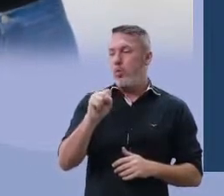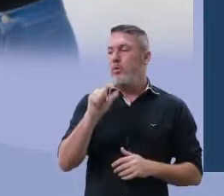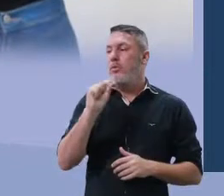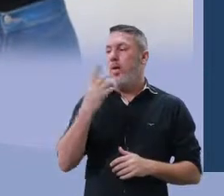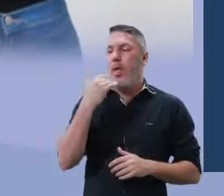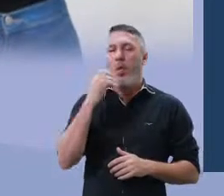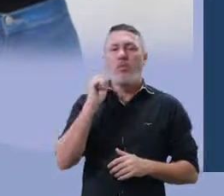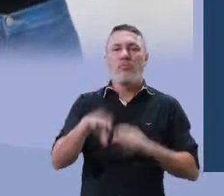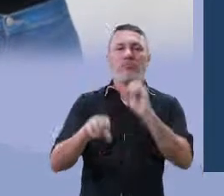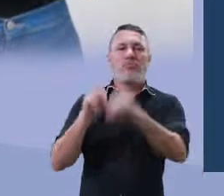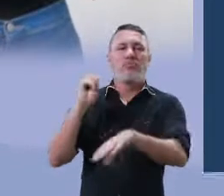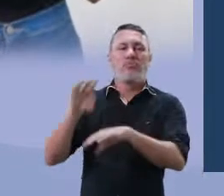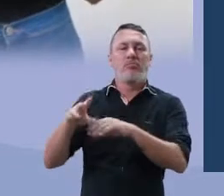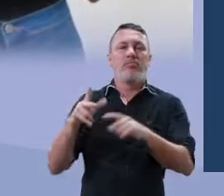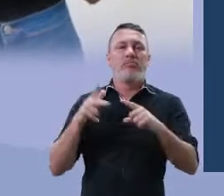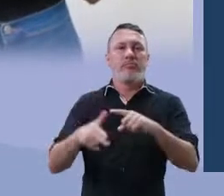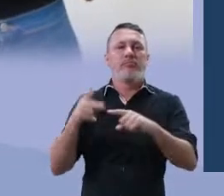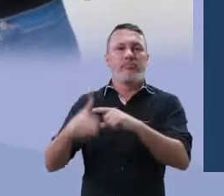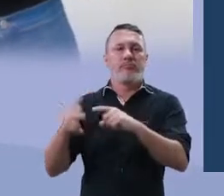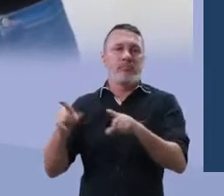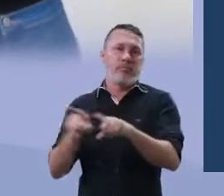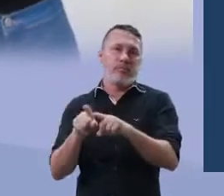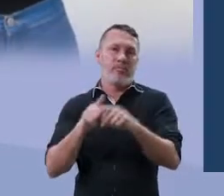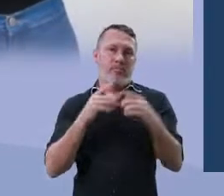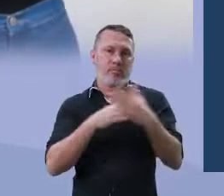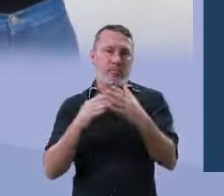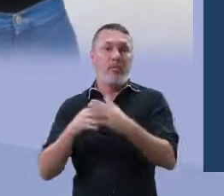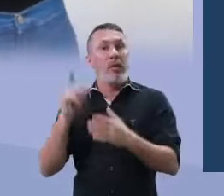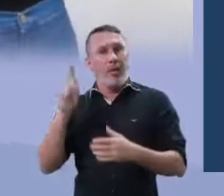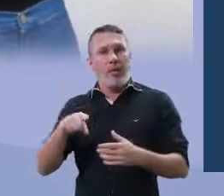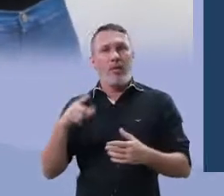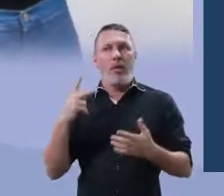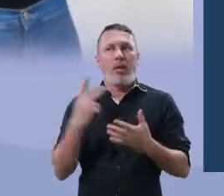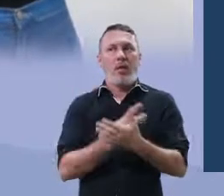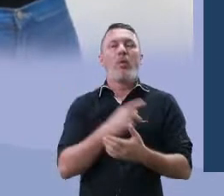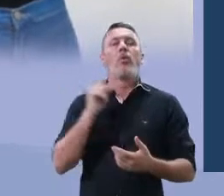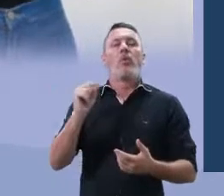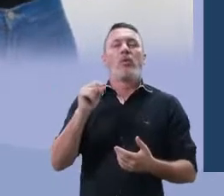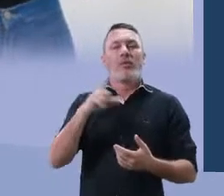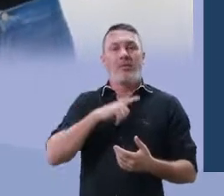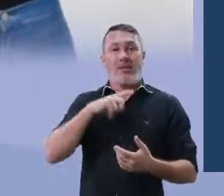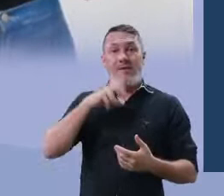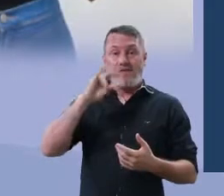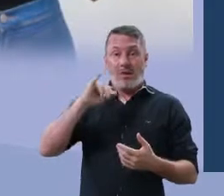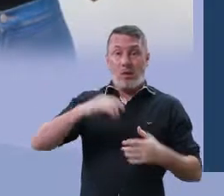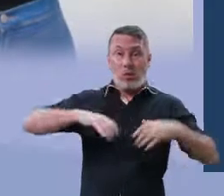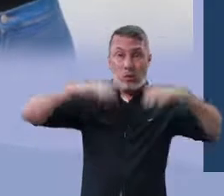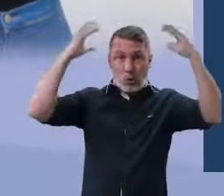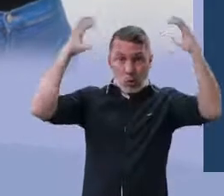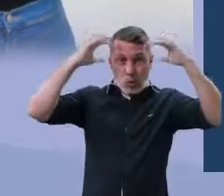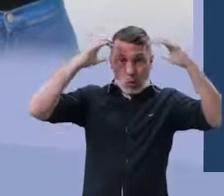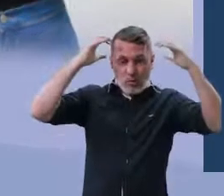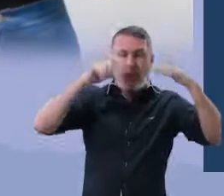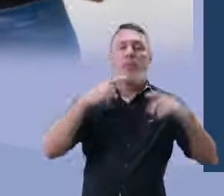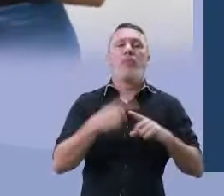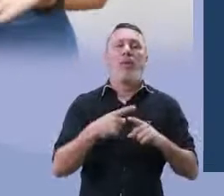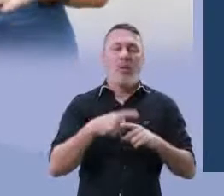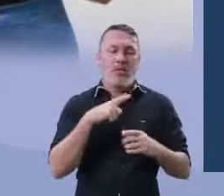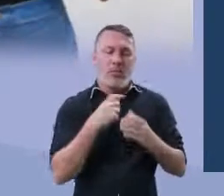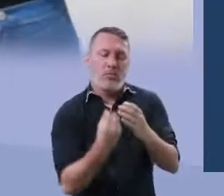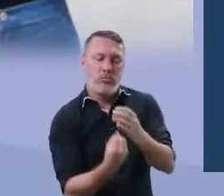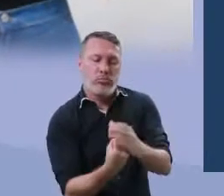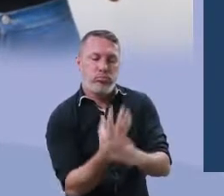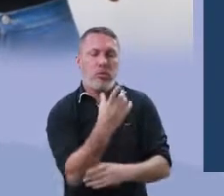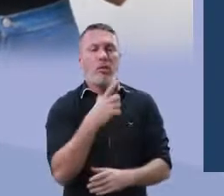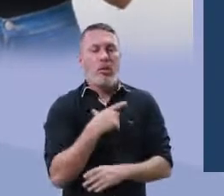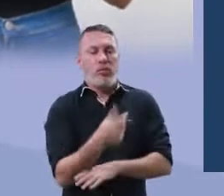acaba tendo principalmente nas áreas rurais, né? Os principais vilões que a gente tem ali são os agrotóxicos, que ao chover são levados para